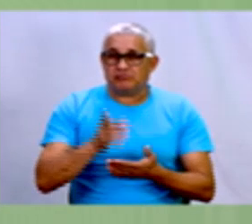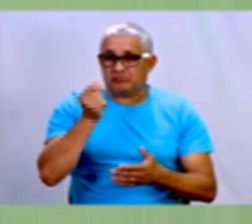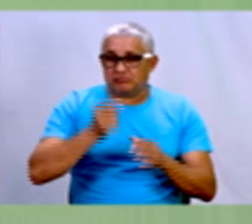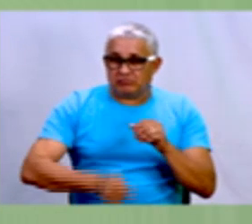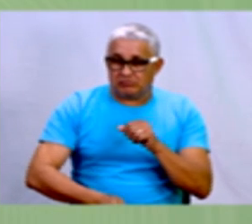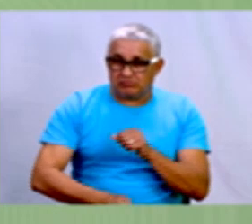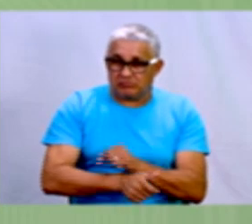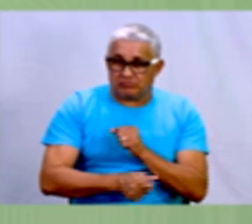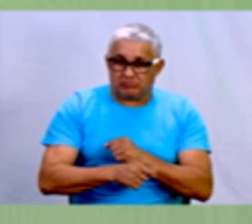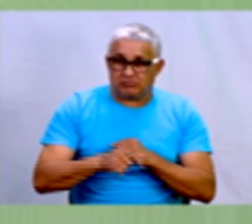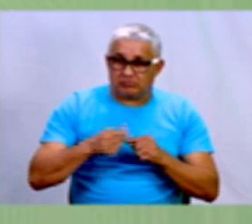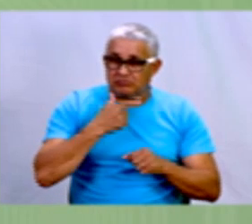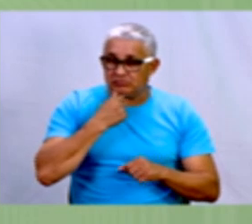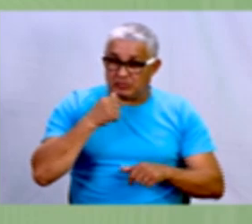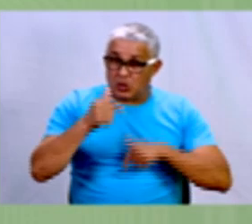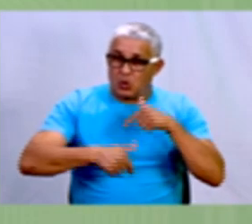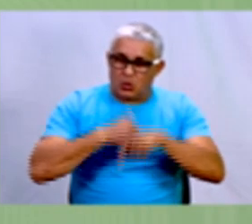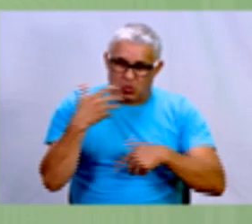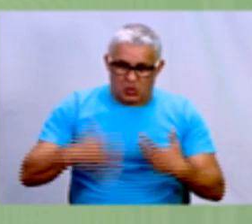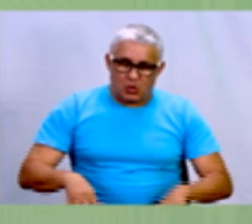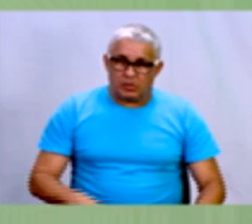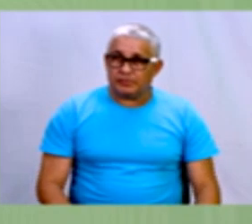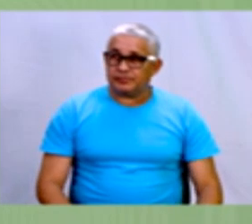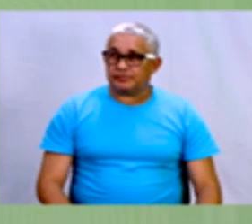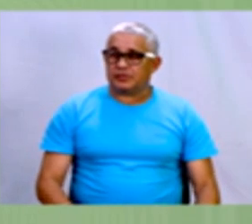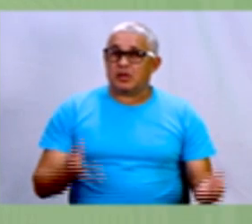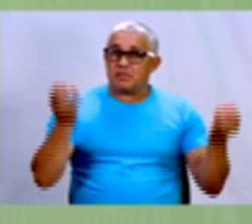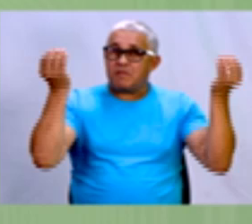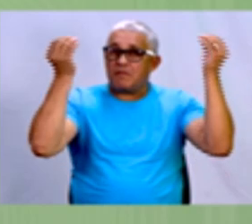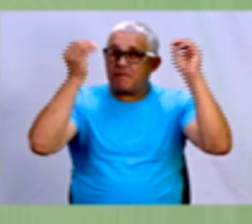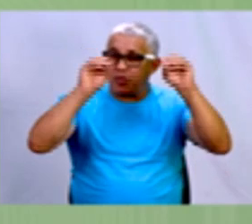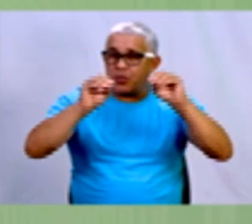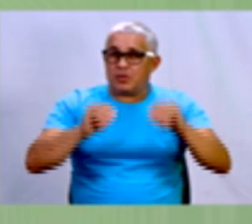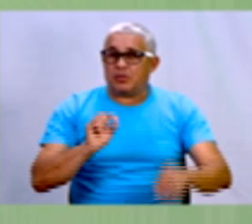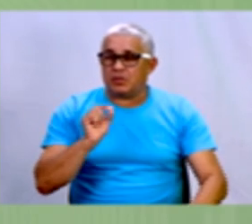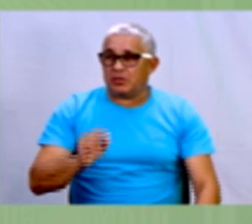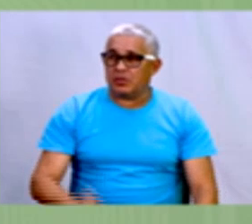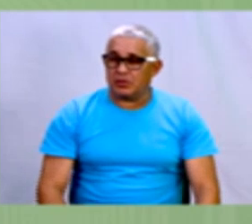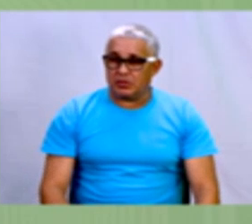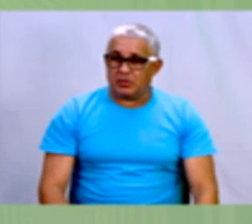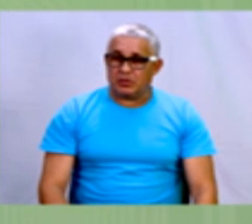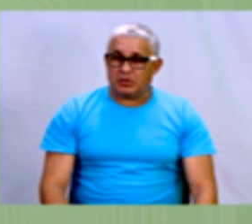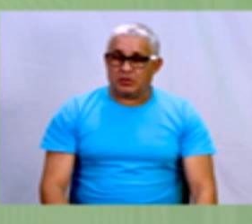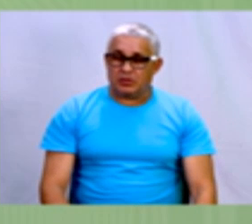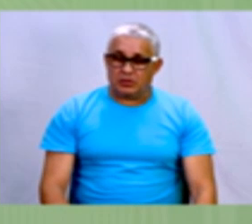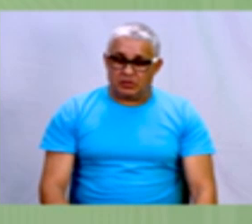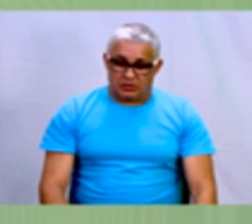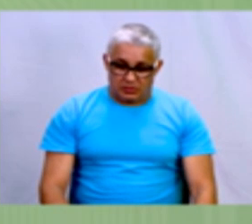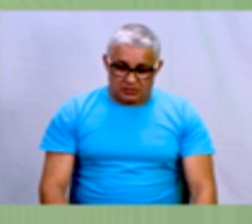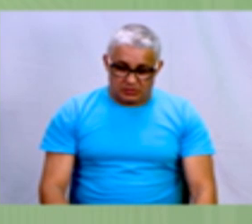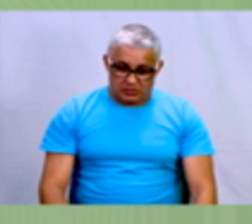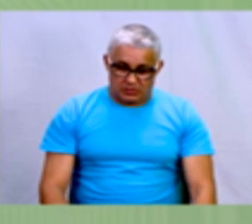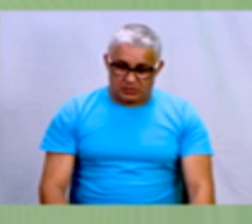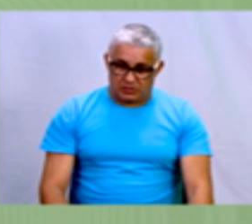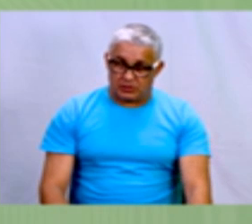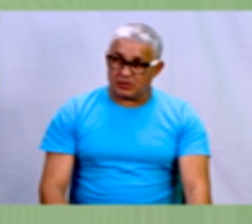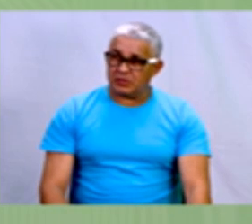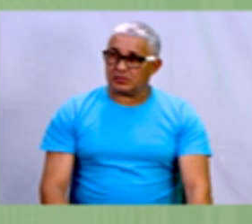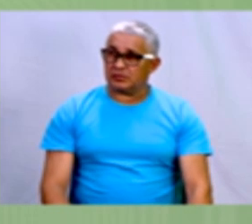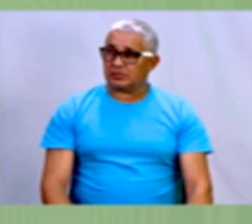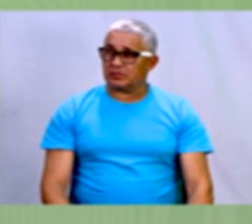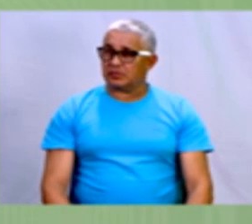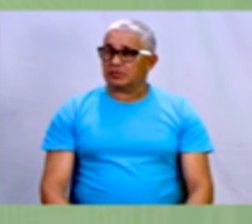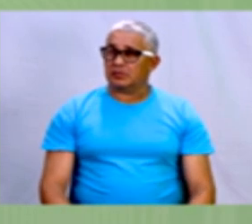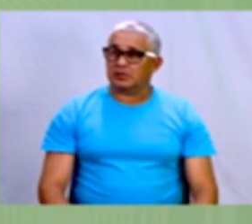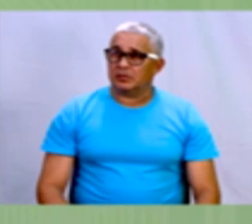tá? Então, agora a gente vai colocar isso aqui nessa fórmula, A gente vai pegar o valor do primeiro período, o valor do